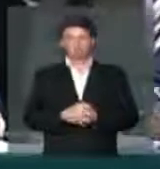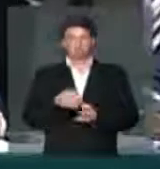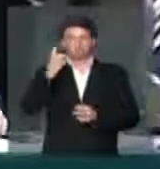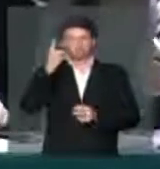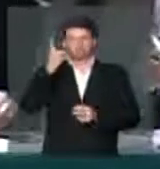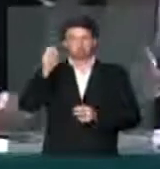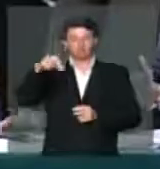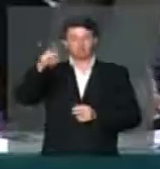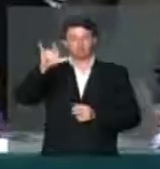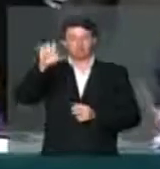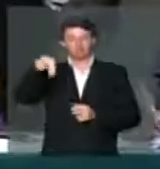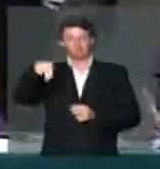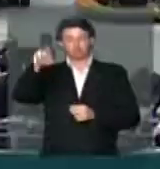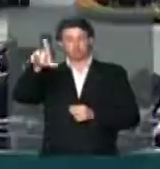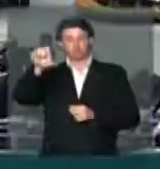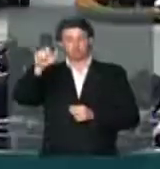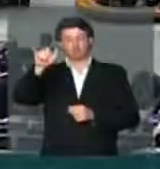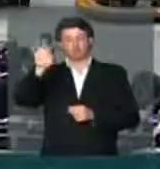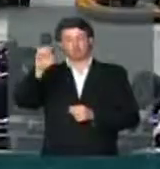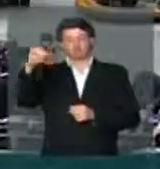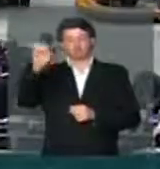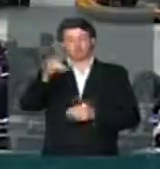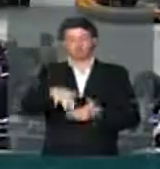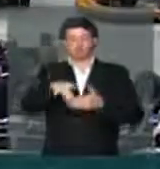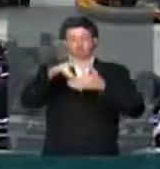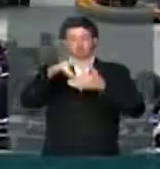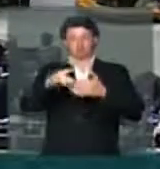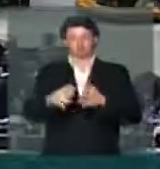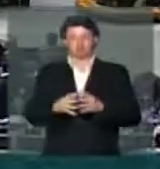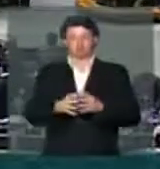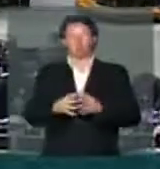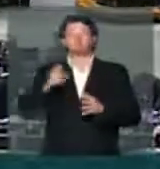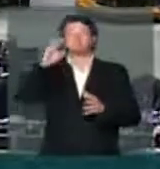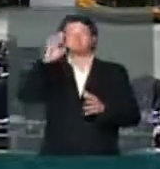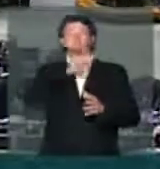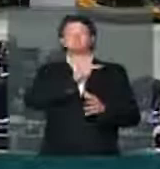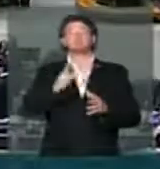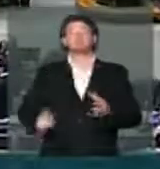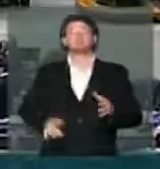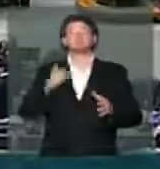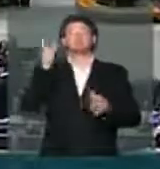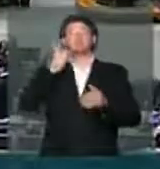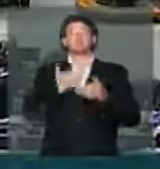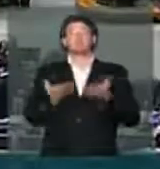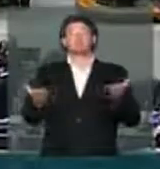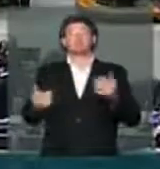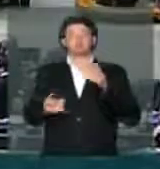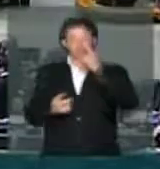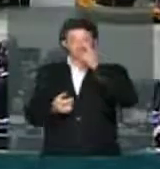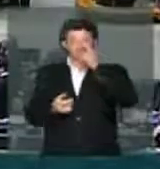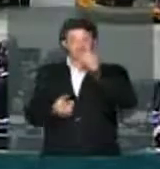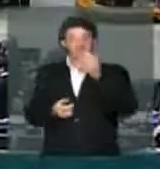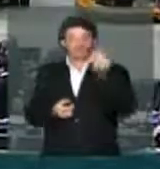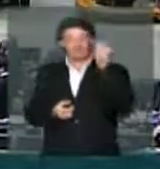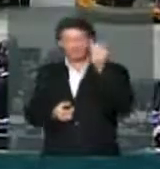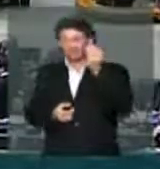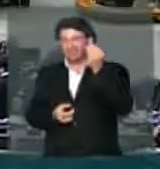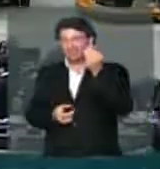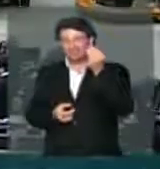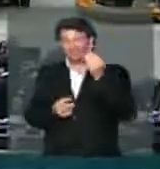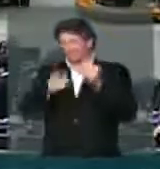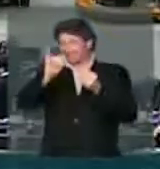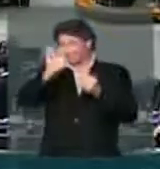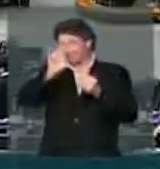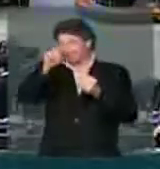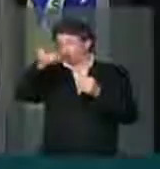Deputado Nilson Leitão como líder. Senhor presidente, senhores deputados, olha o que é a ironia de um